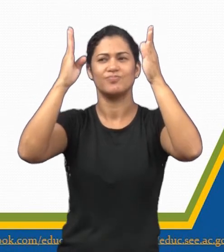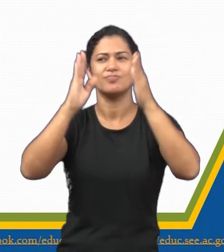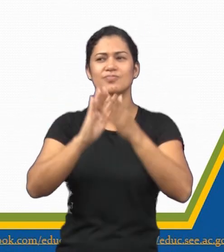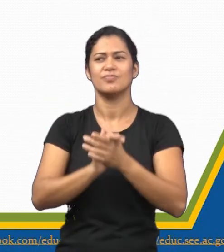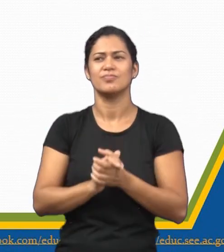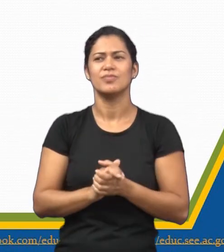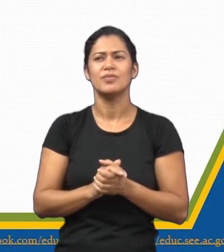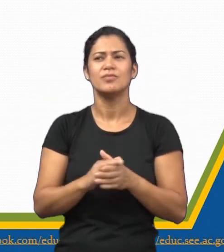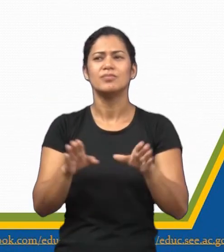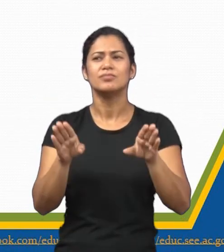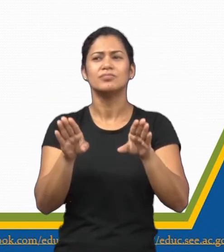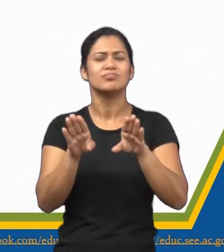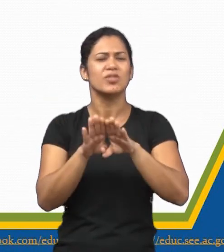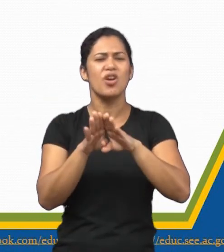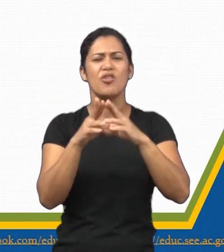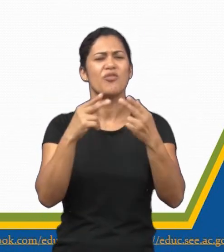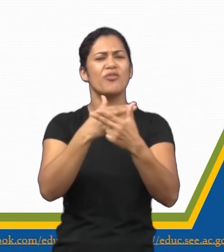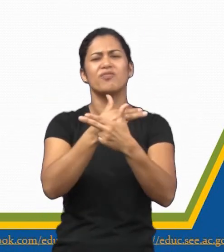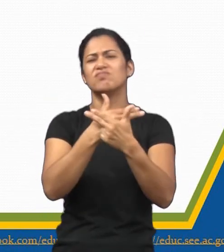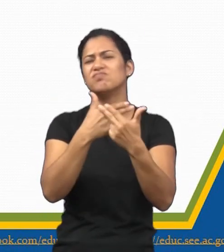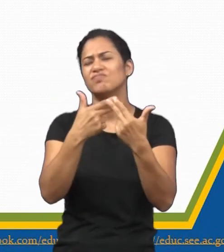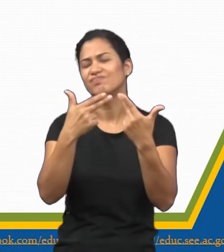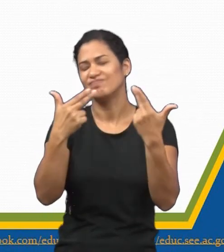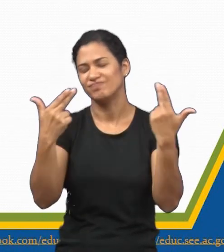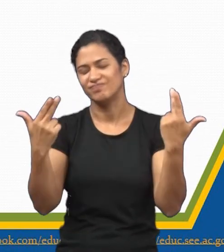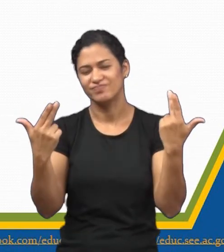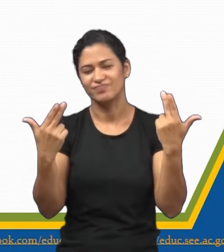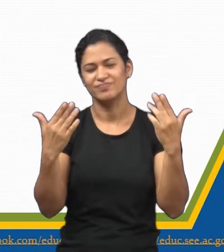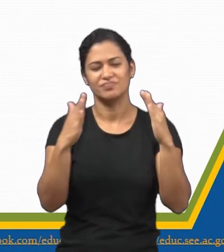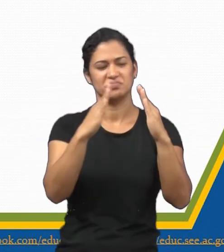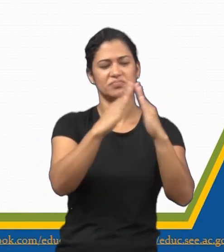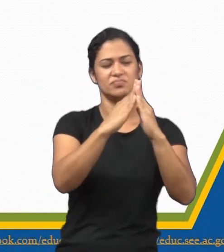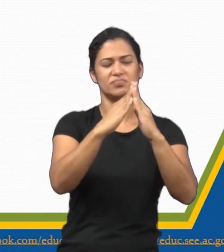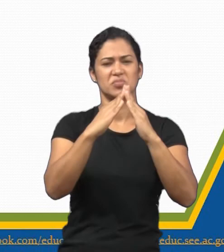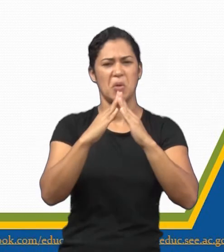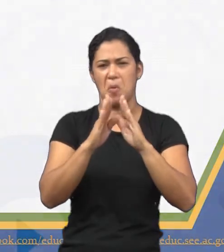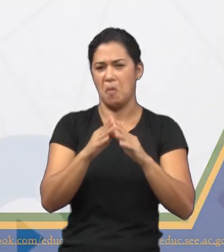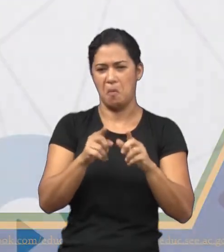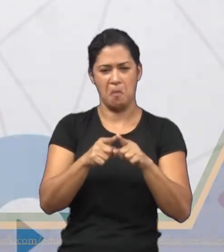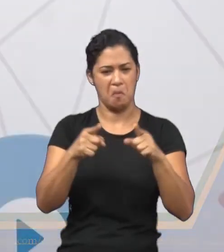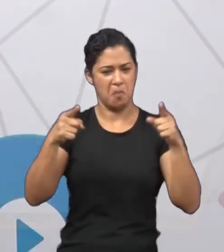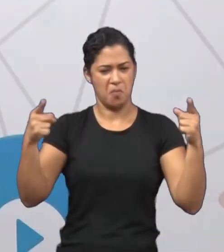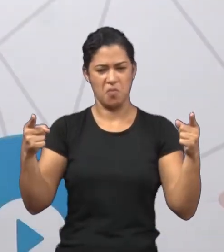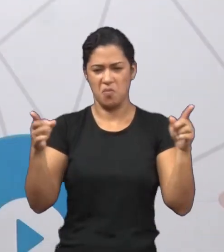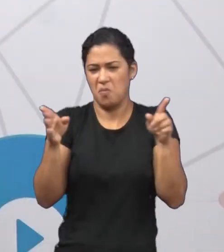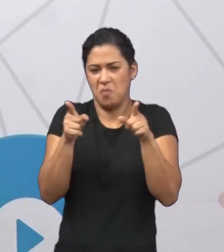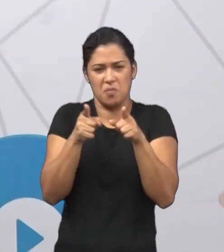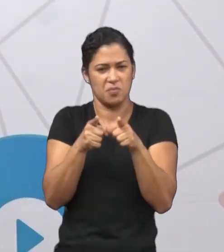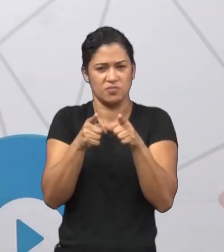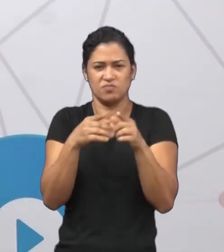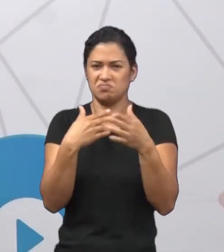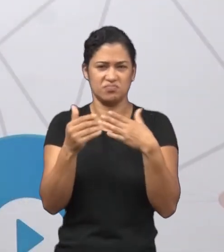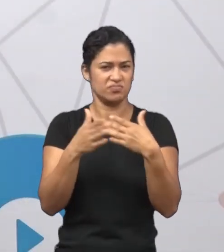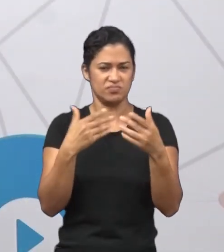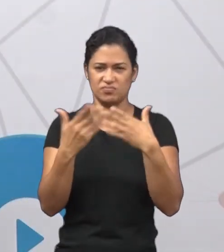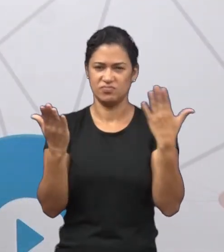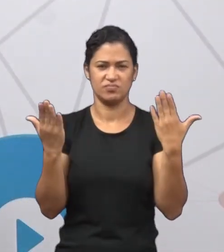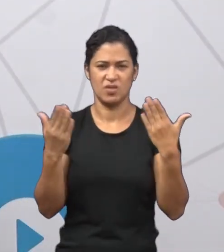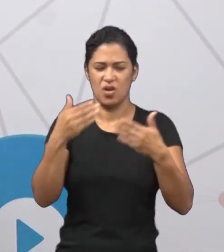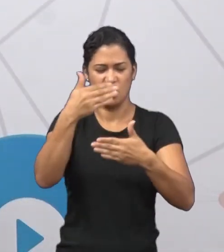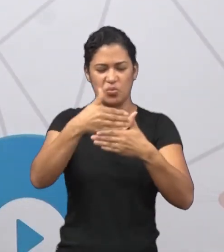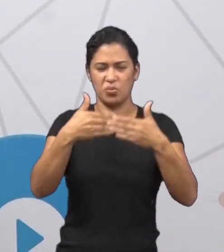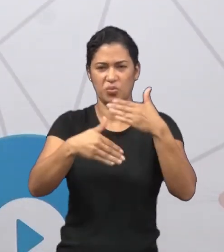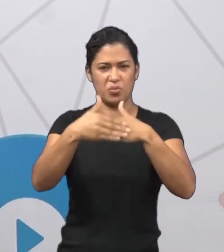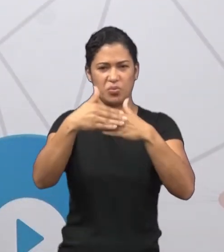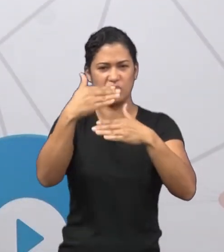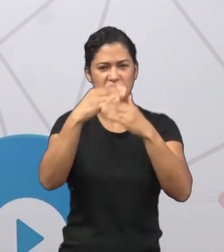prédio. Então, tem vários tipos de casas. Não importa o tamanho da casa, não importa o material que essa casa é feita.